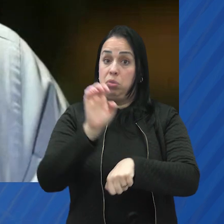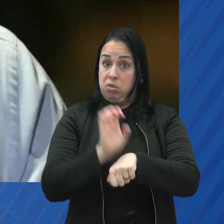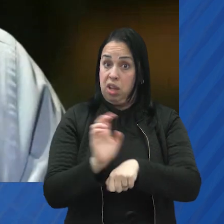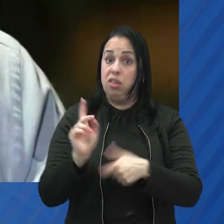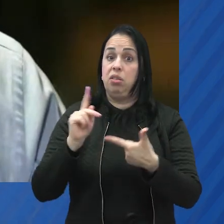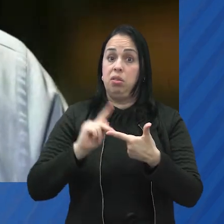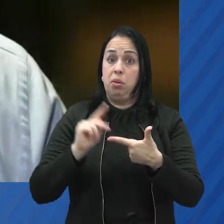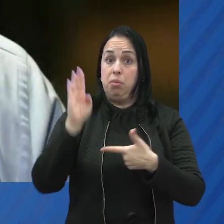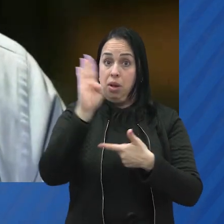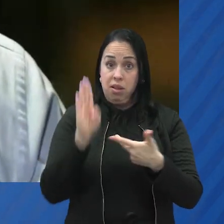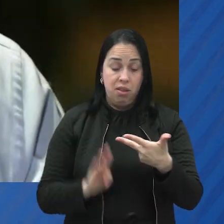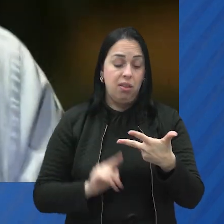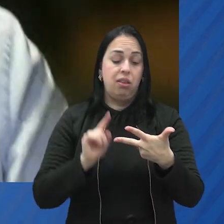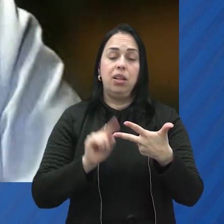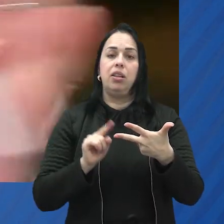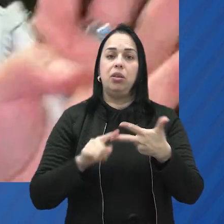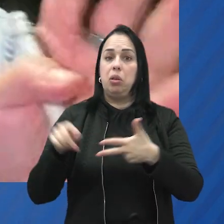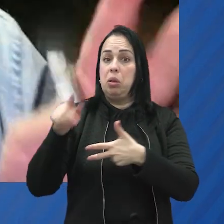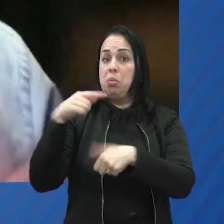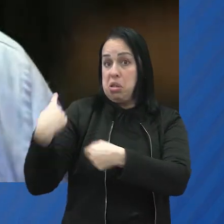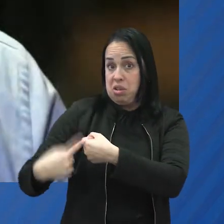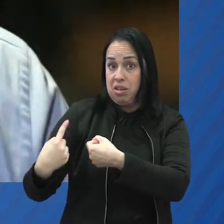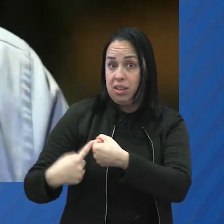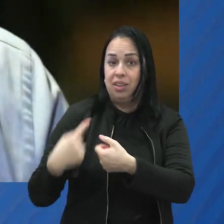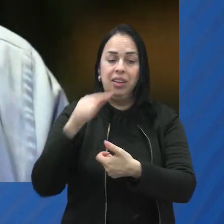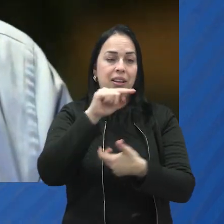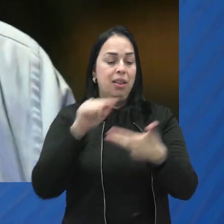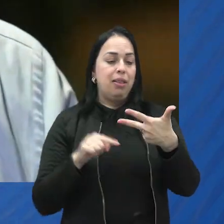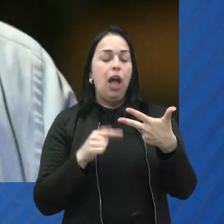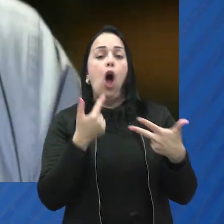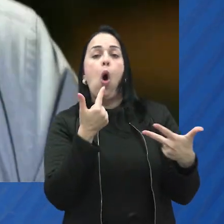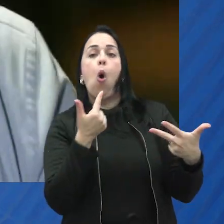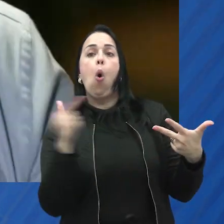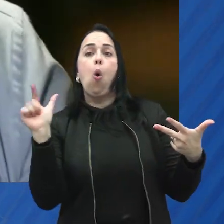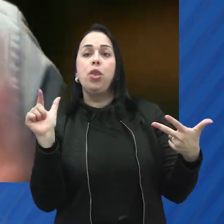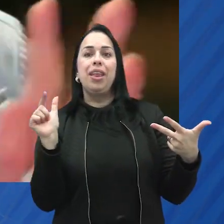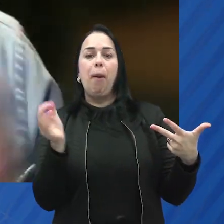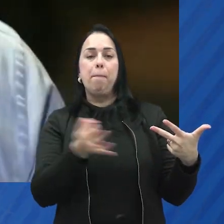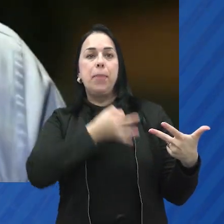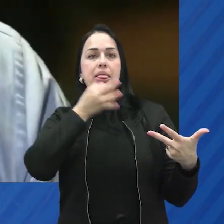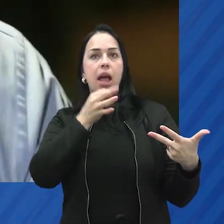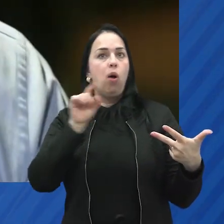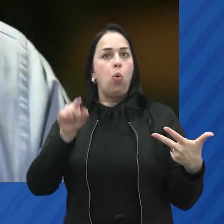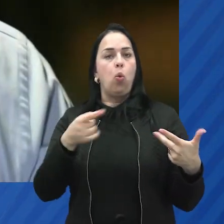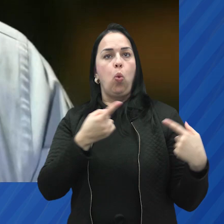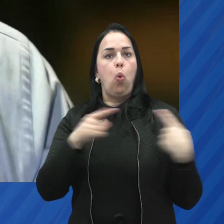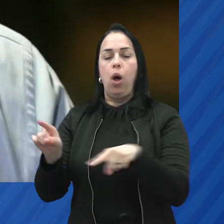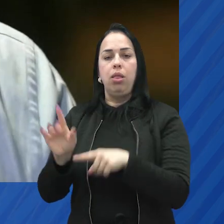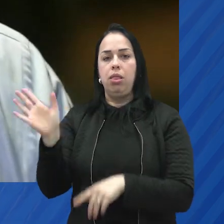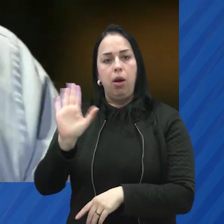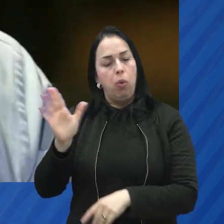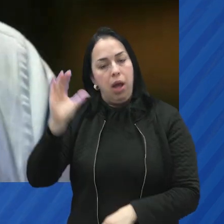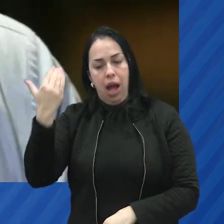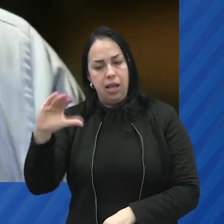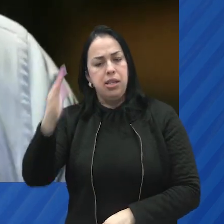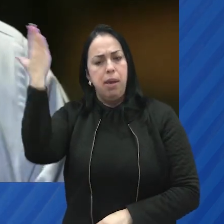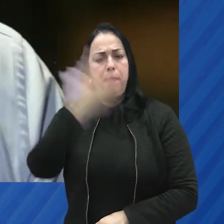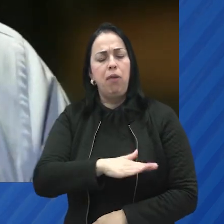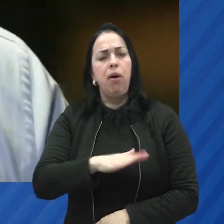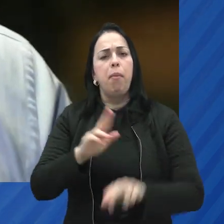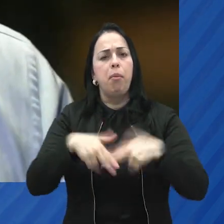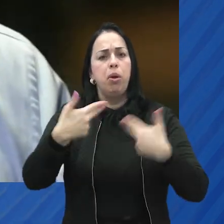de um estado, de um país. Não há argumentação que quebre essa comprovação